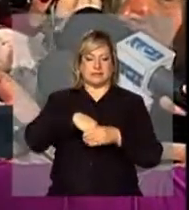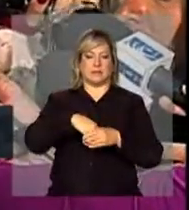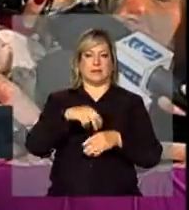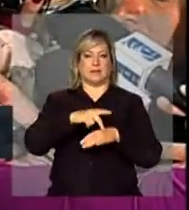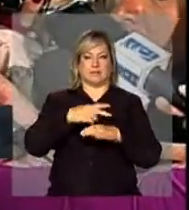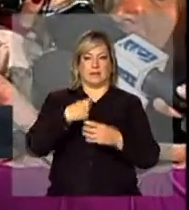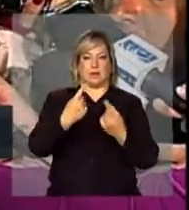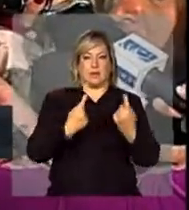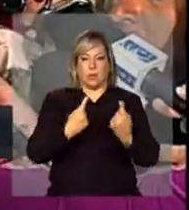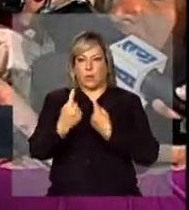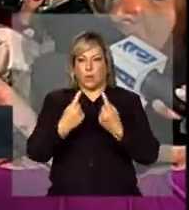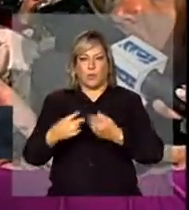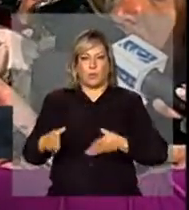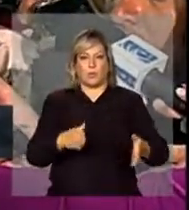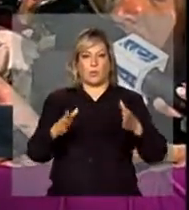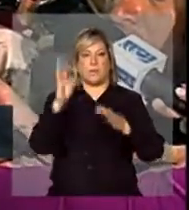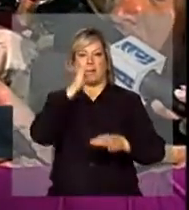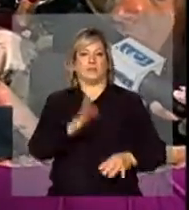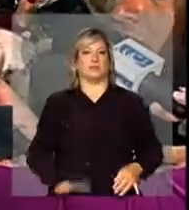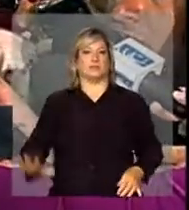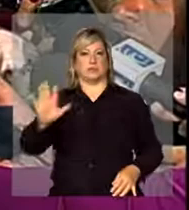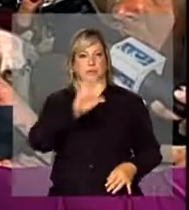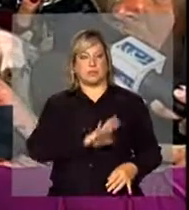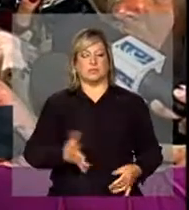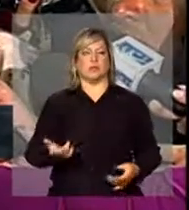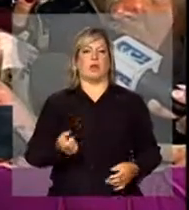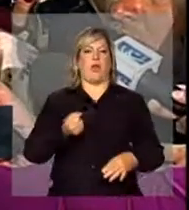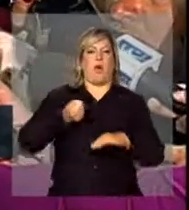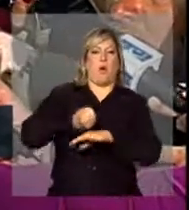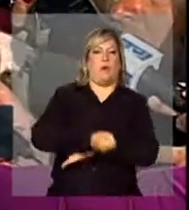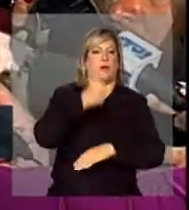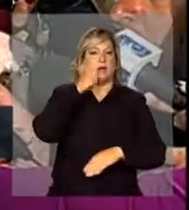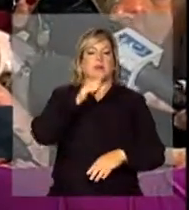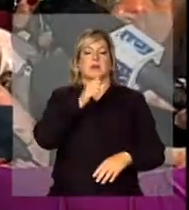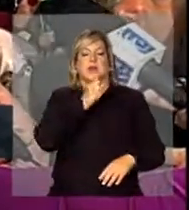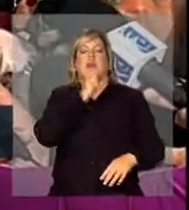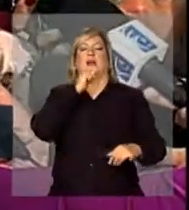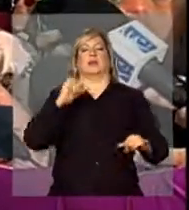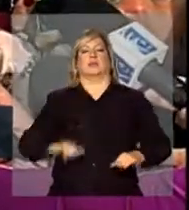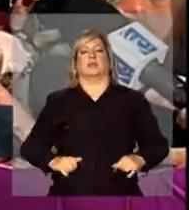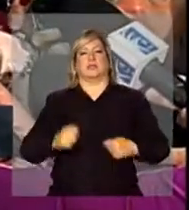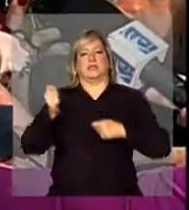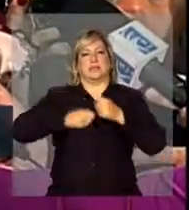nos caminhos do Brasil, para a exploração sexual, para o trabalho escravo,